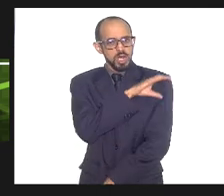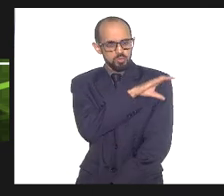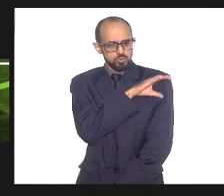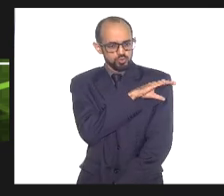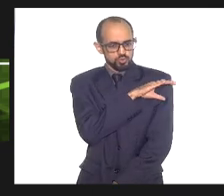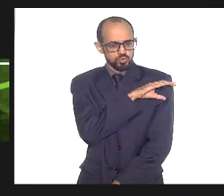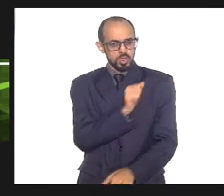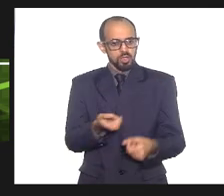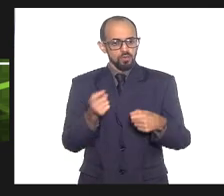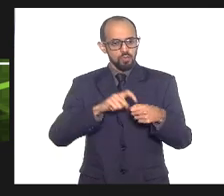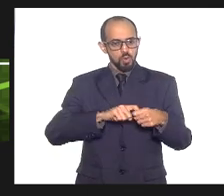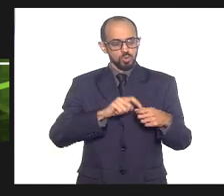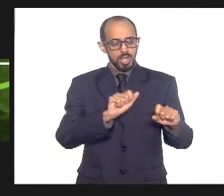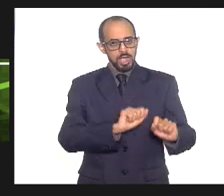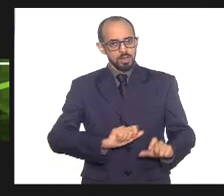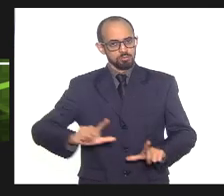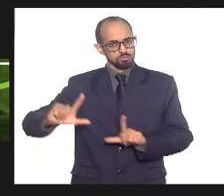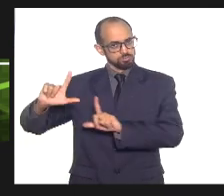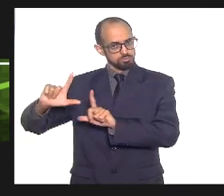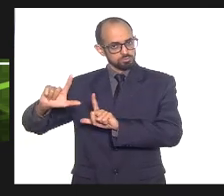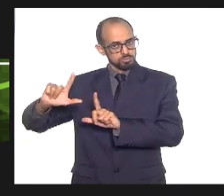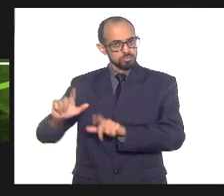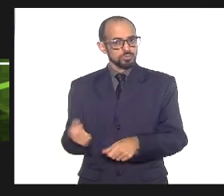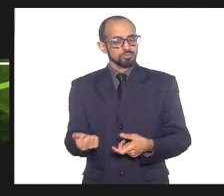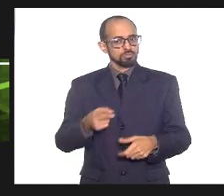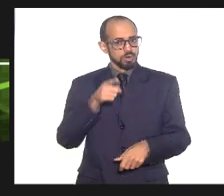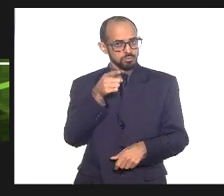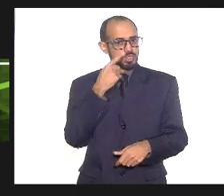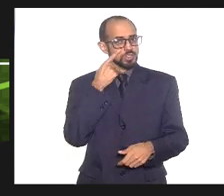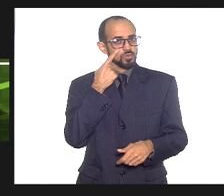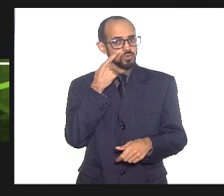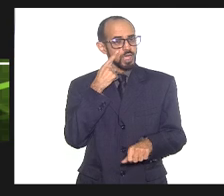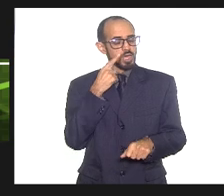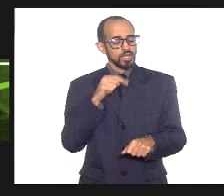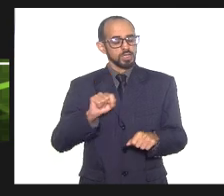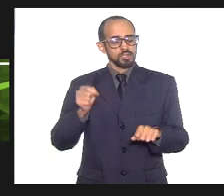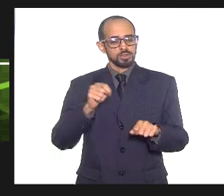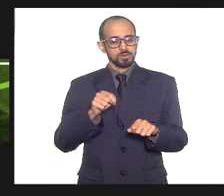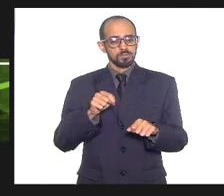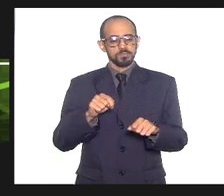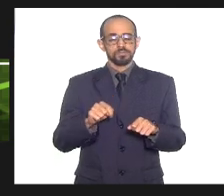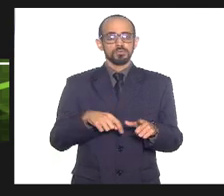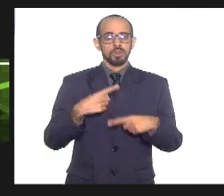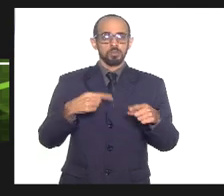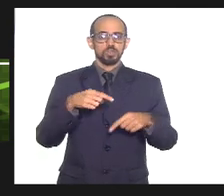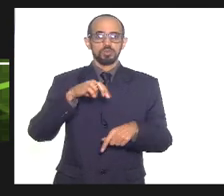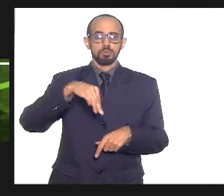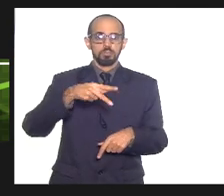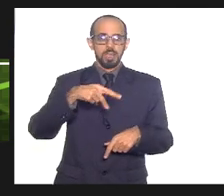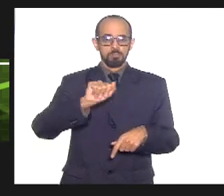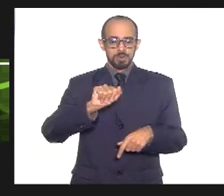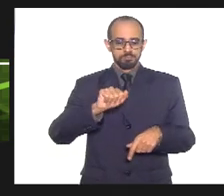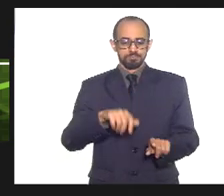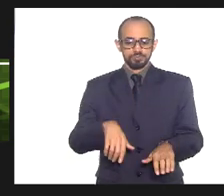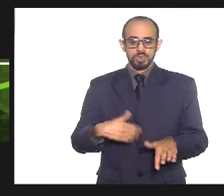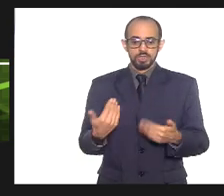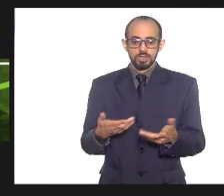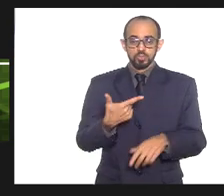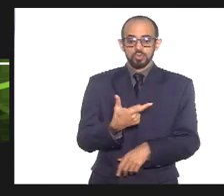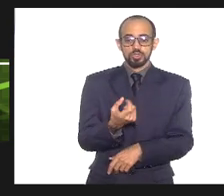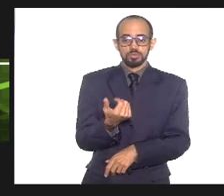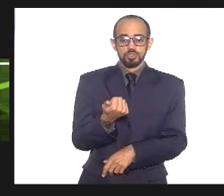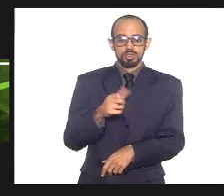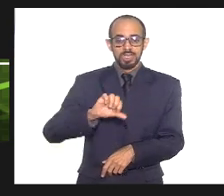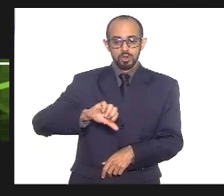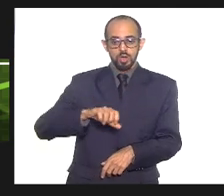mais fácil mostrar o portfólio numa perspectiva geográfica. Em 2019, atingimos a marca de 200